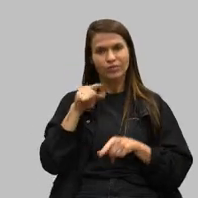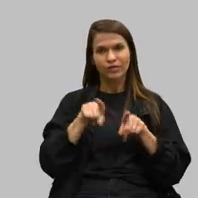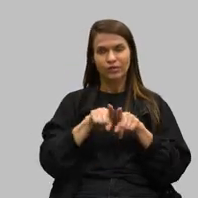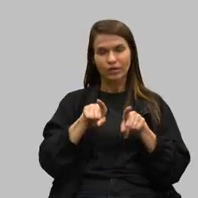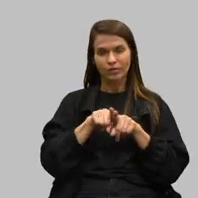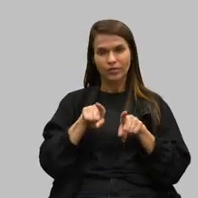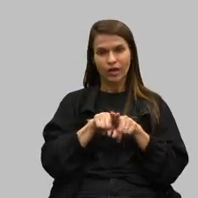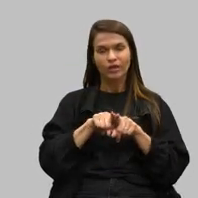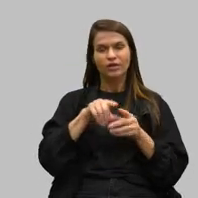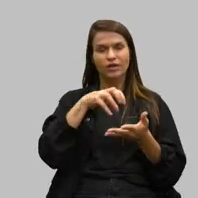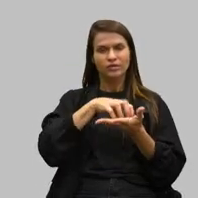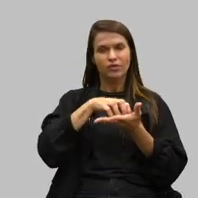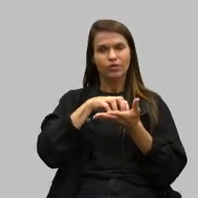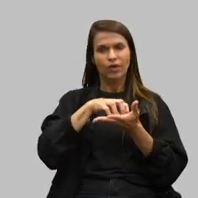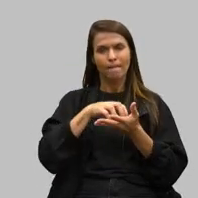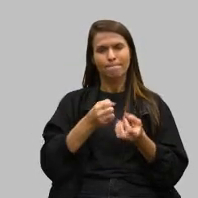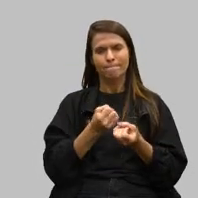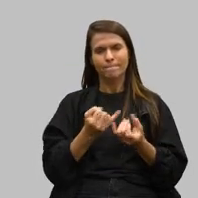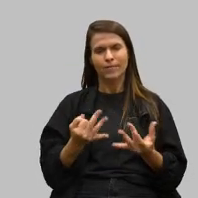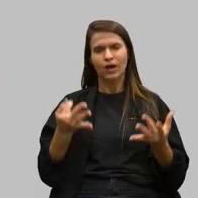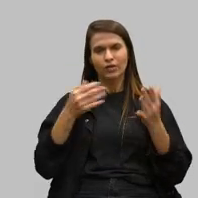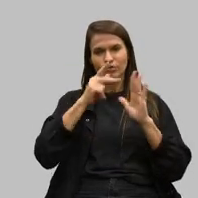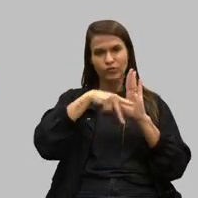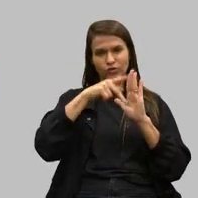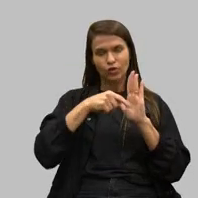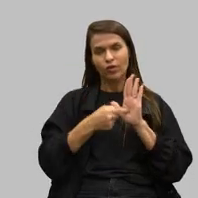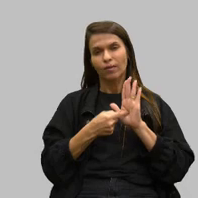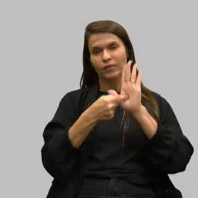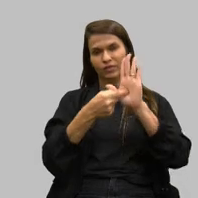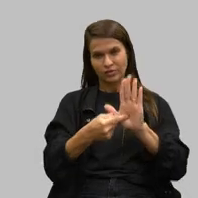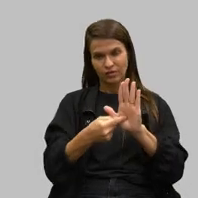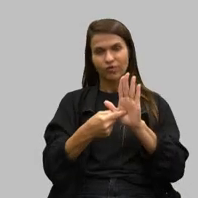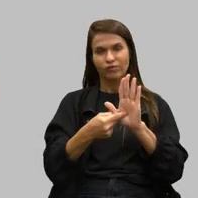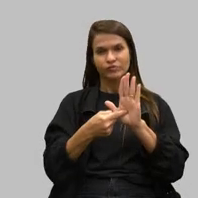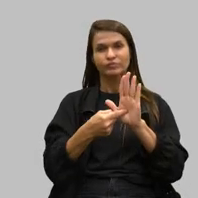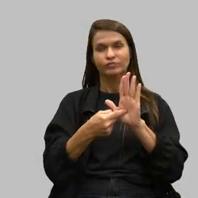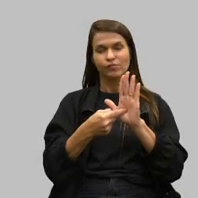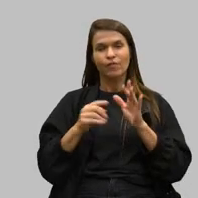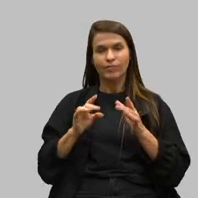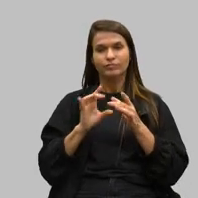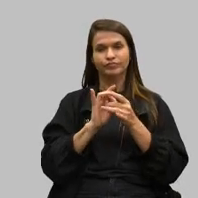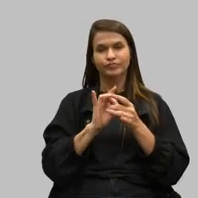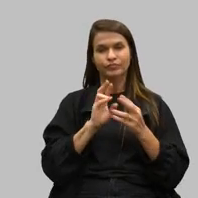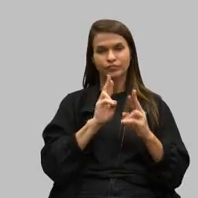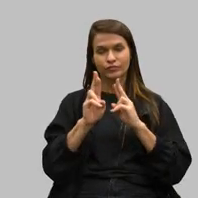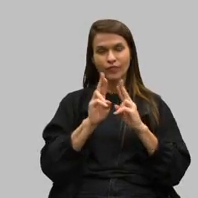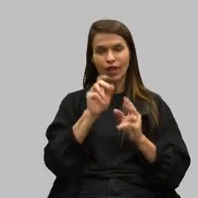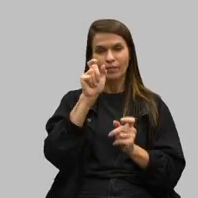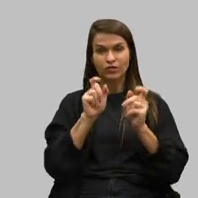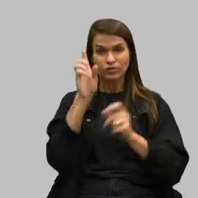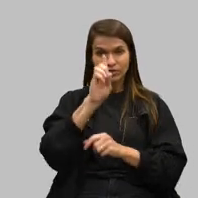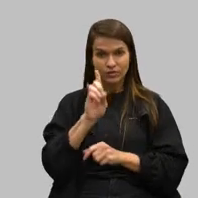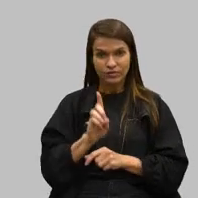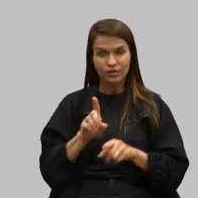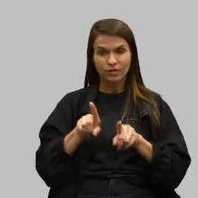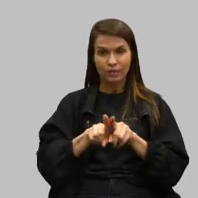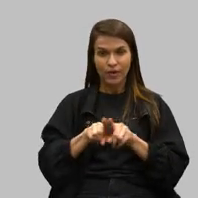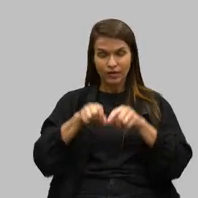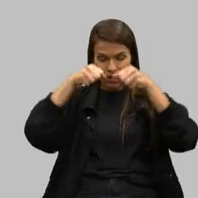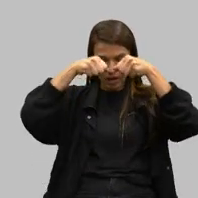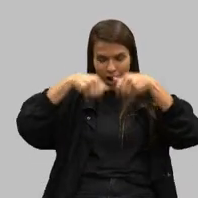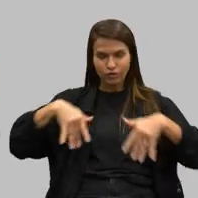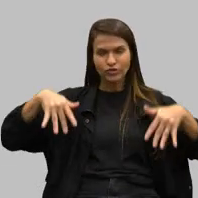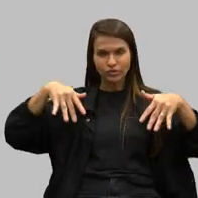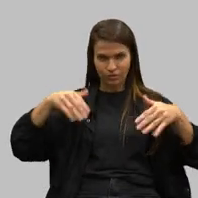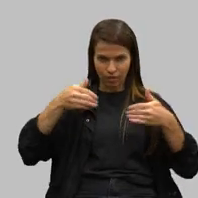comissão, a maioria dos projetos que nós apresentamos foi relacionado às pessoas com deficiência e autistas. E